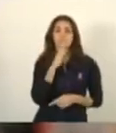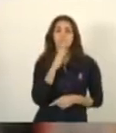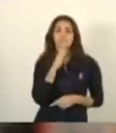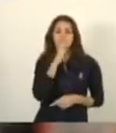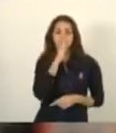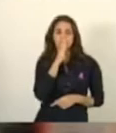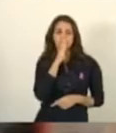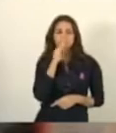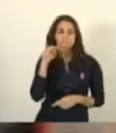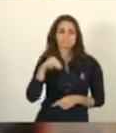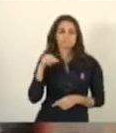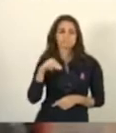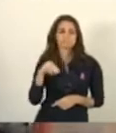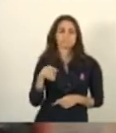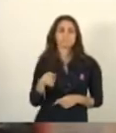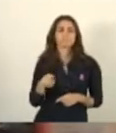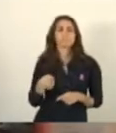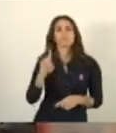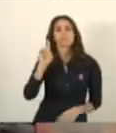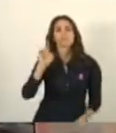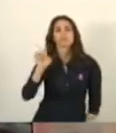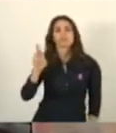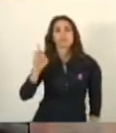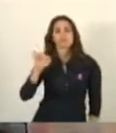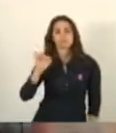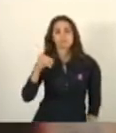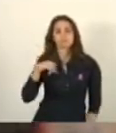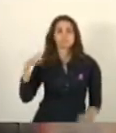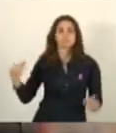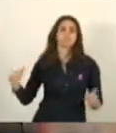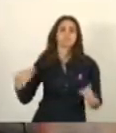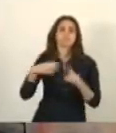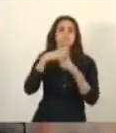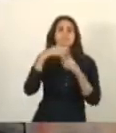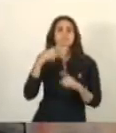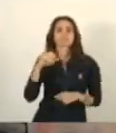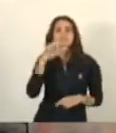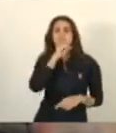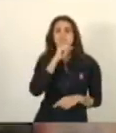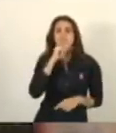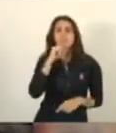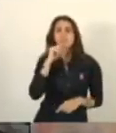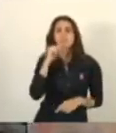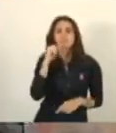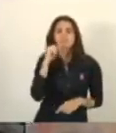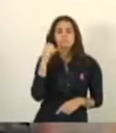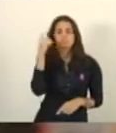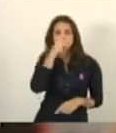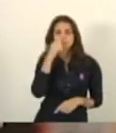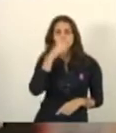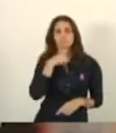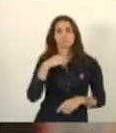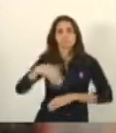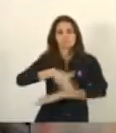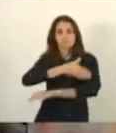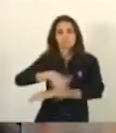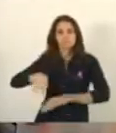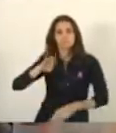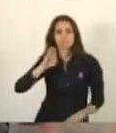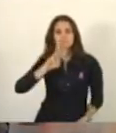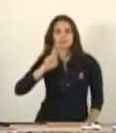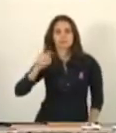de Derman Marcelino Herbst, faleceu de acidente nesse final de semana aqui na BR-101, que Deus conforte toda a